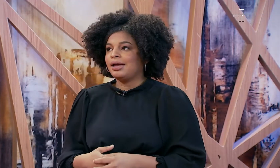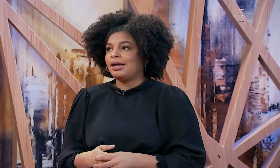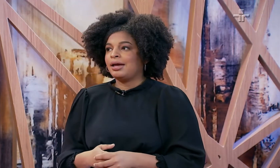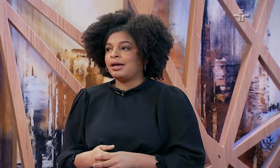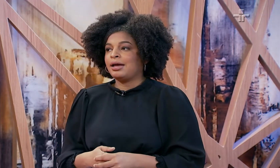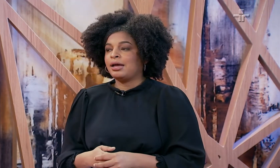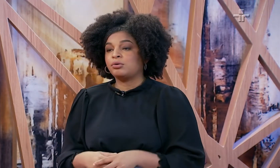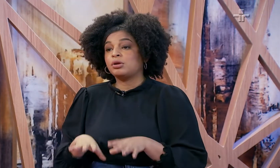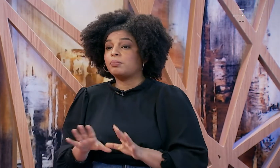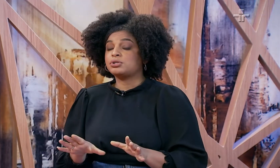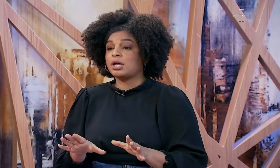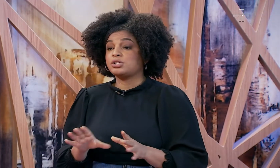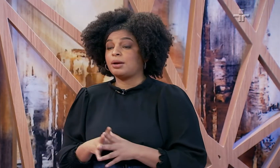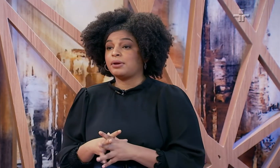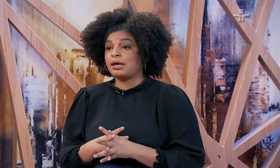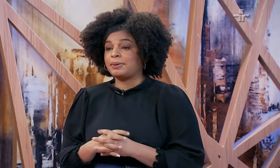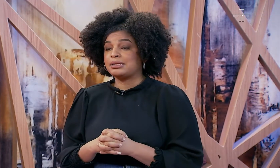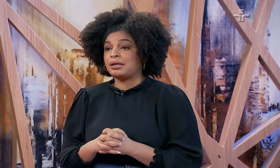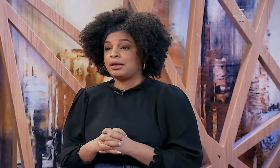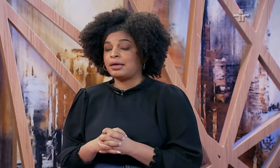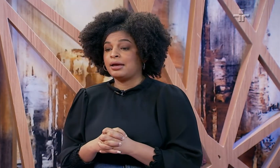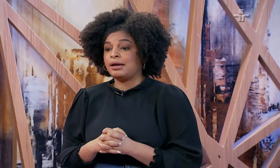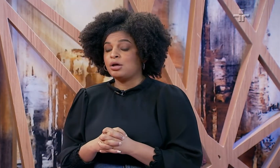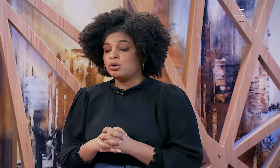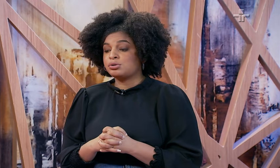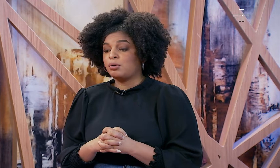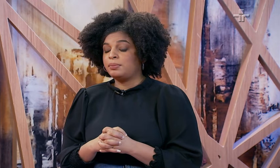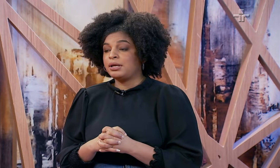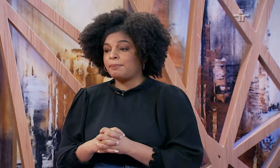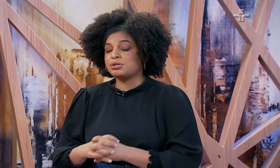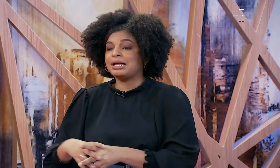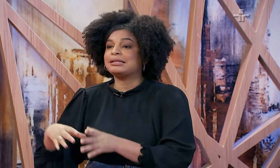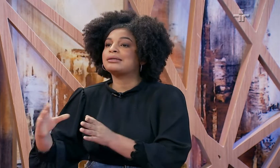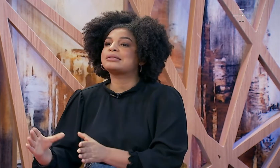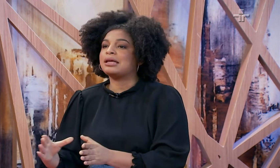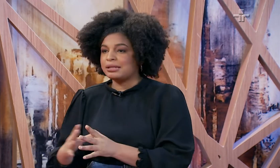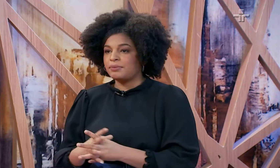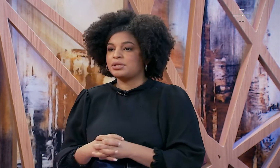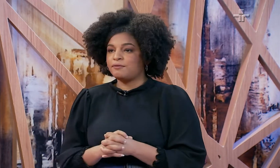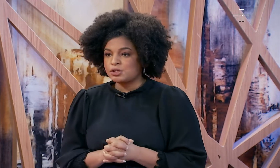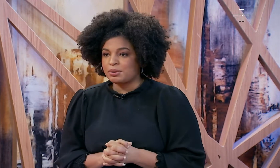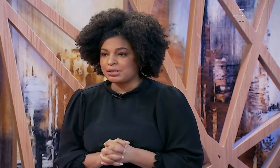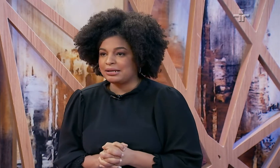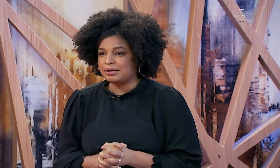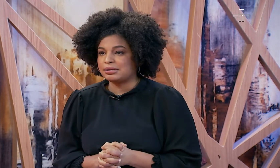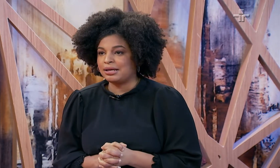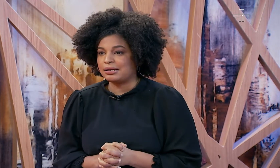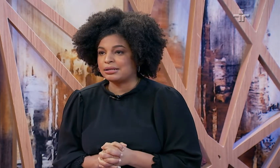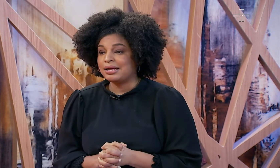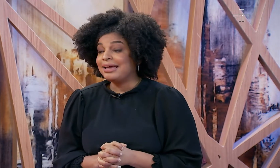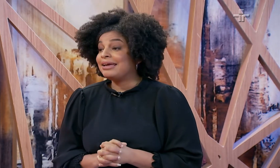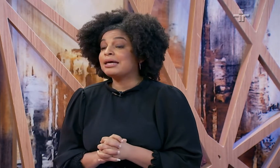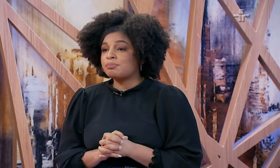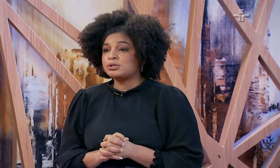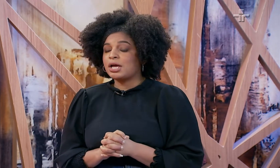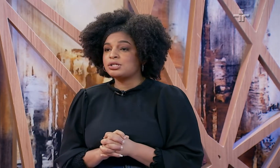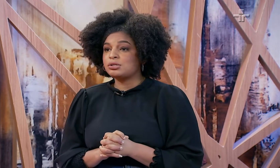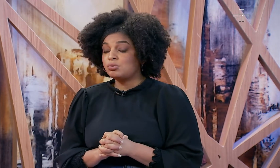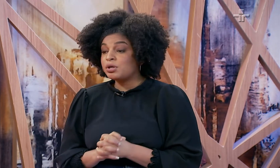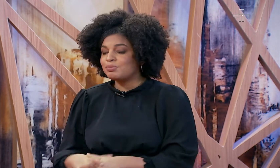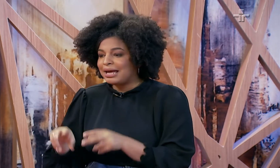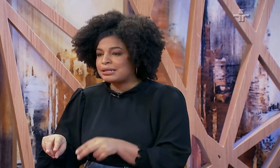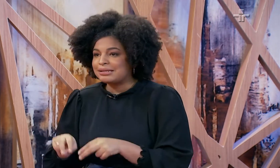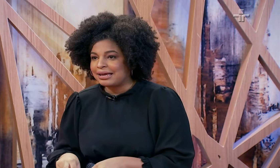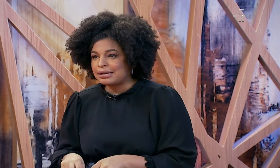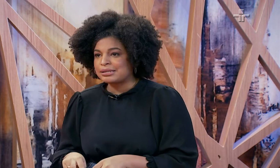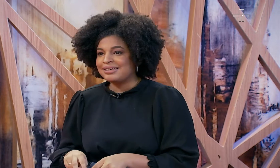que eu tenho um podcast que é sobre personalidades negras, que eu entrevisto personalidades negras. E esse podcast,